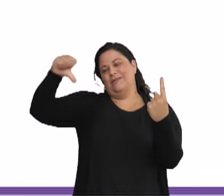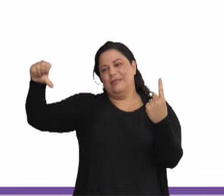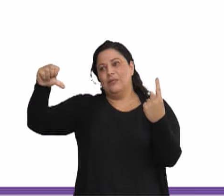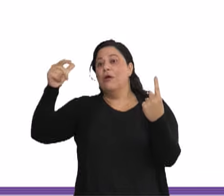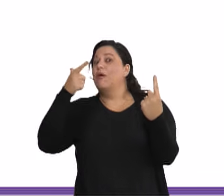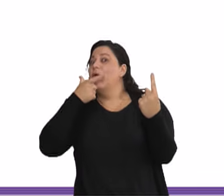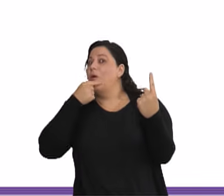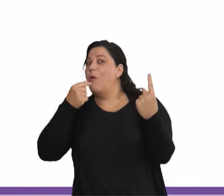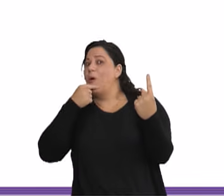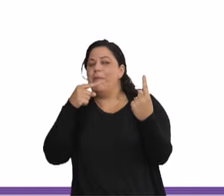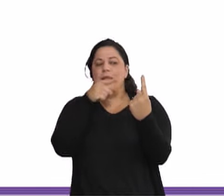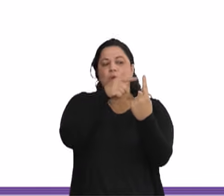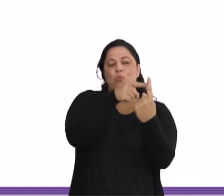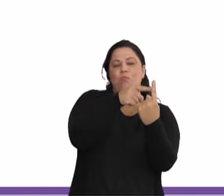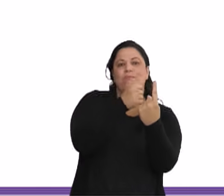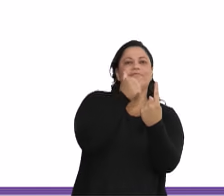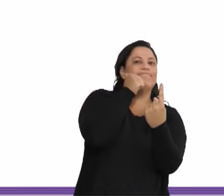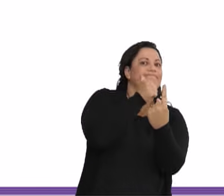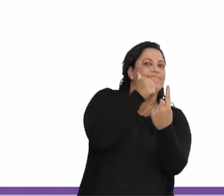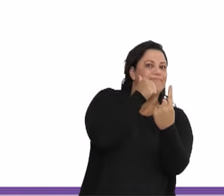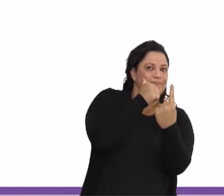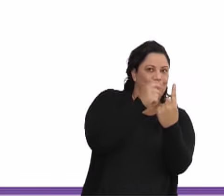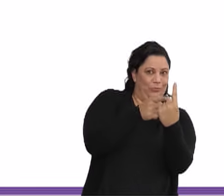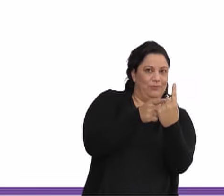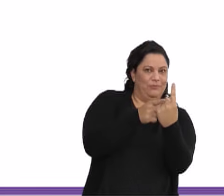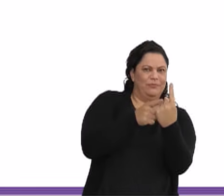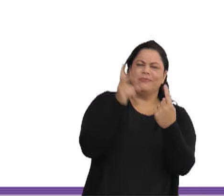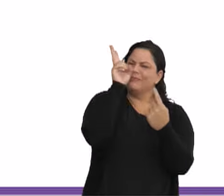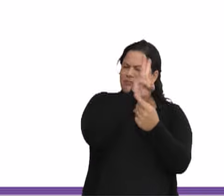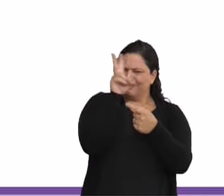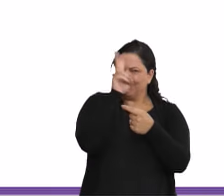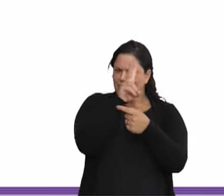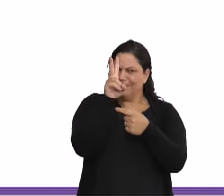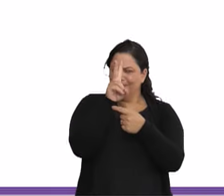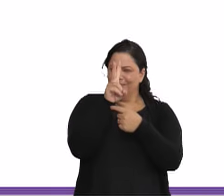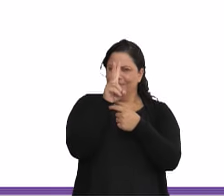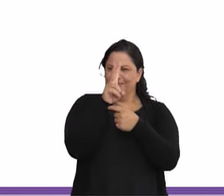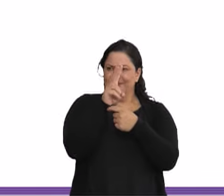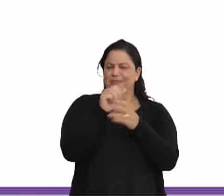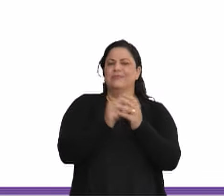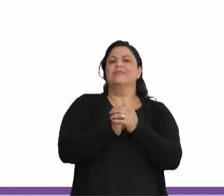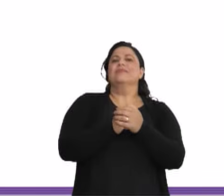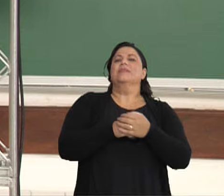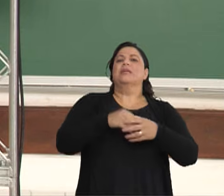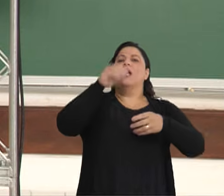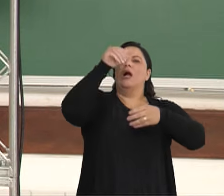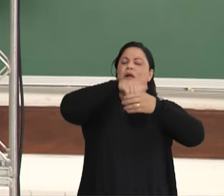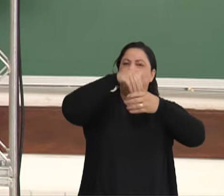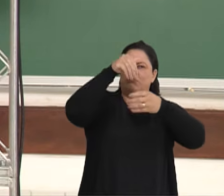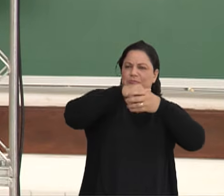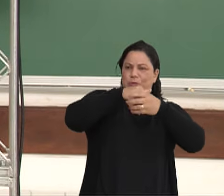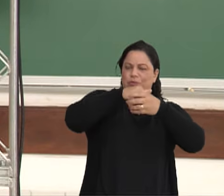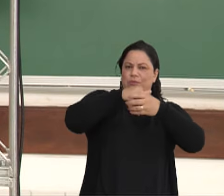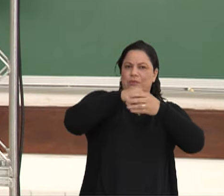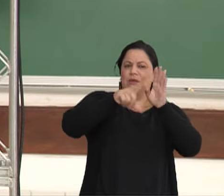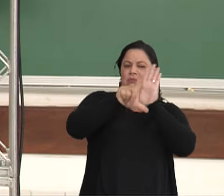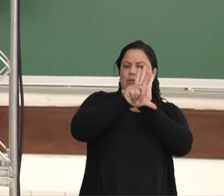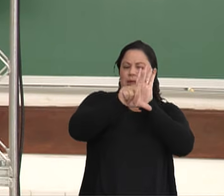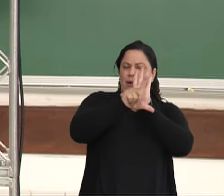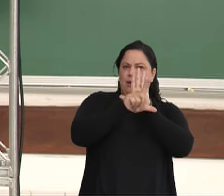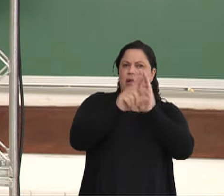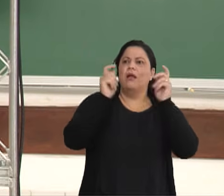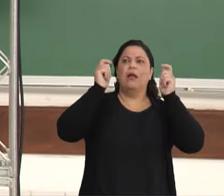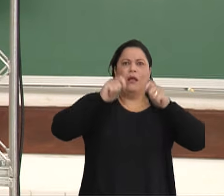em 1932, no Código Eleitoral, Getúlio Vargas tinha permitido o voto feminino. Então, se as mulheres